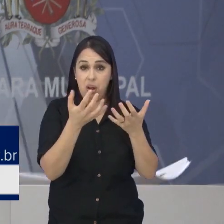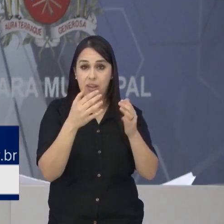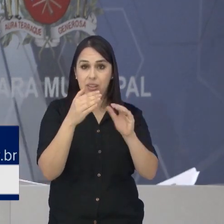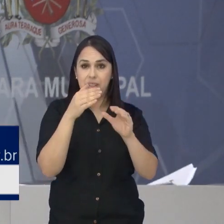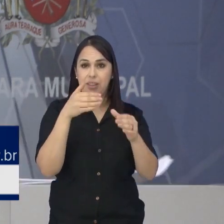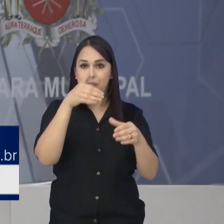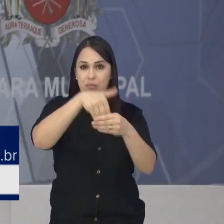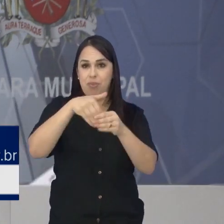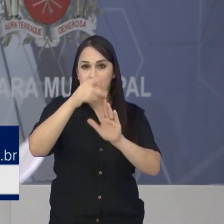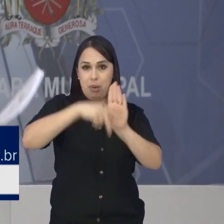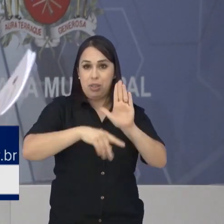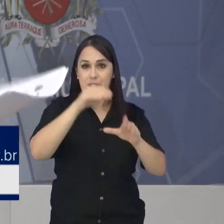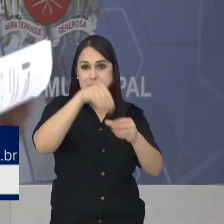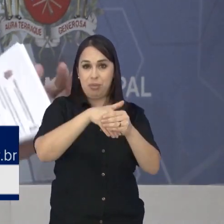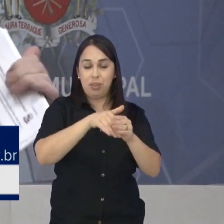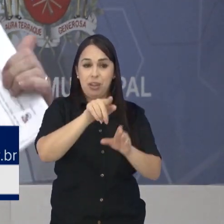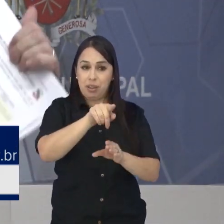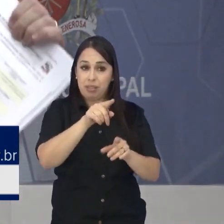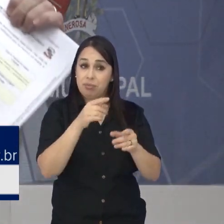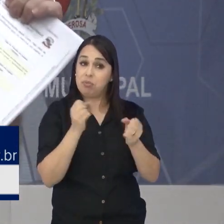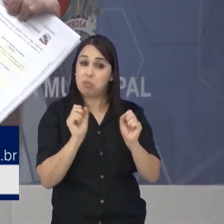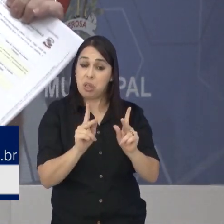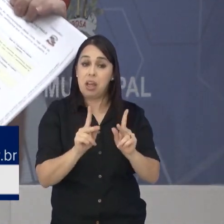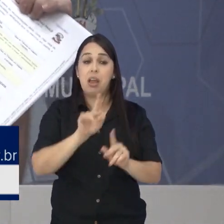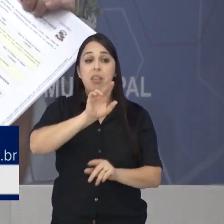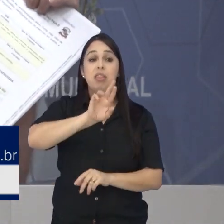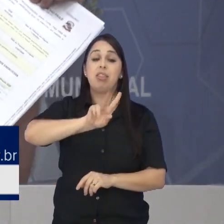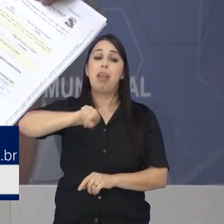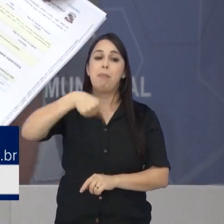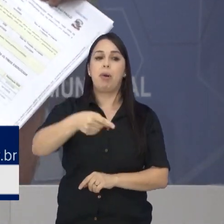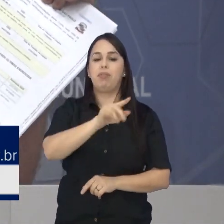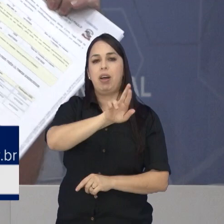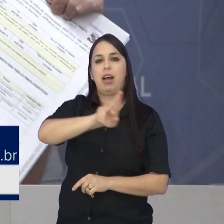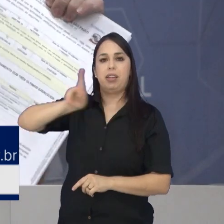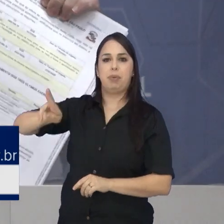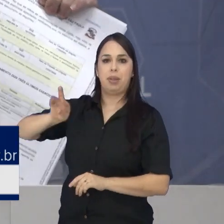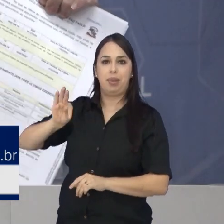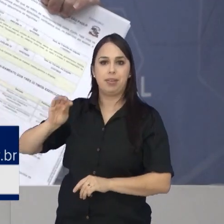vai responder para o Tribunal de Contas por que aprovou tanta